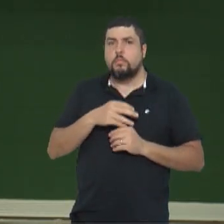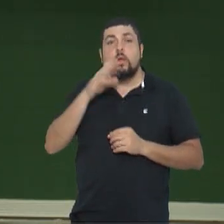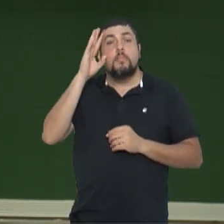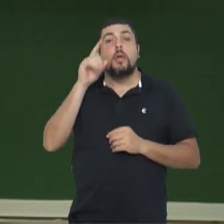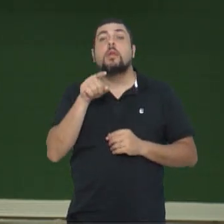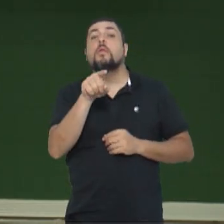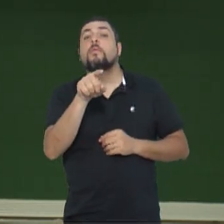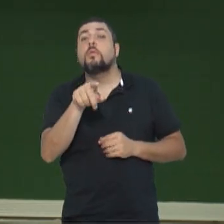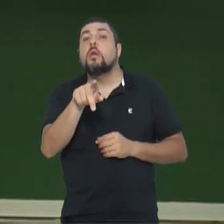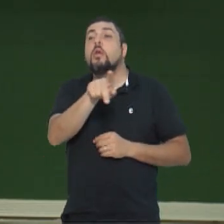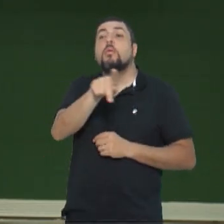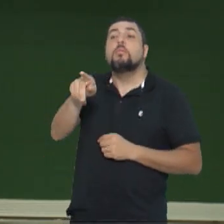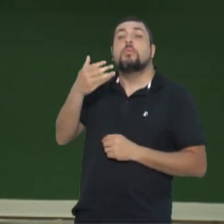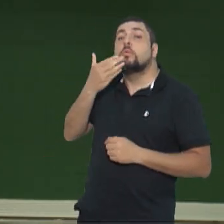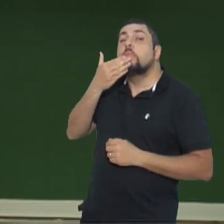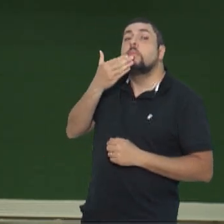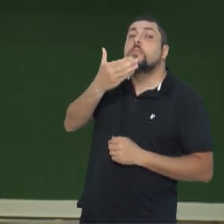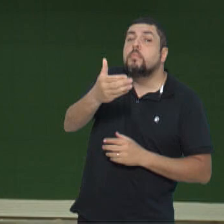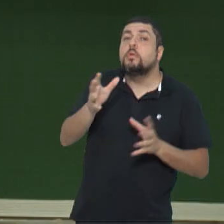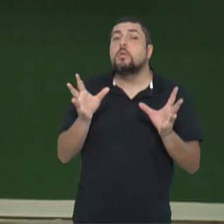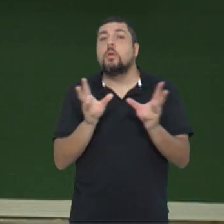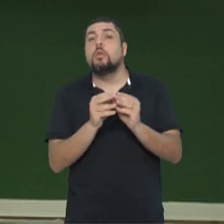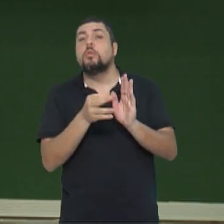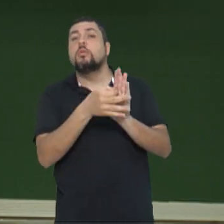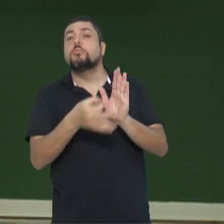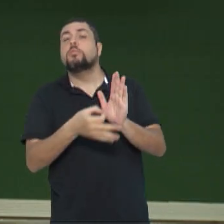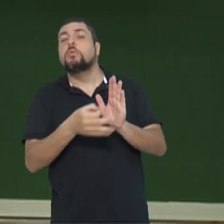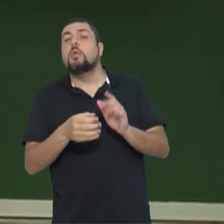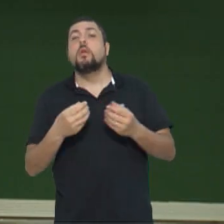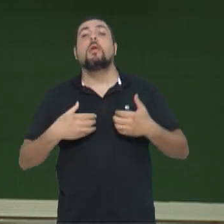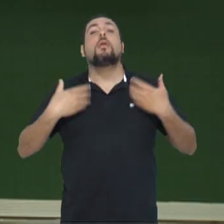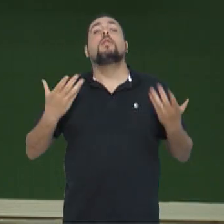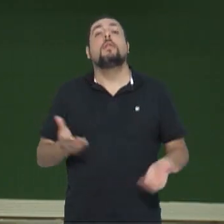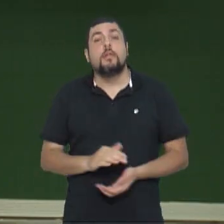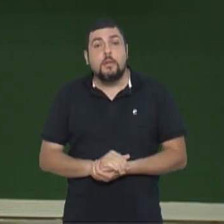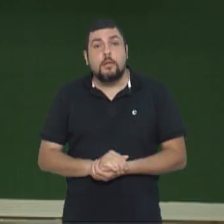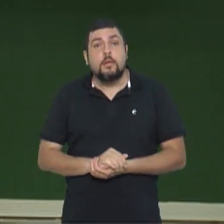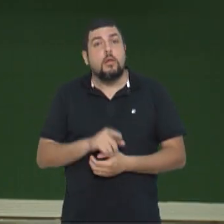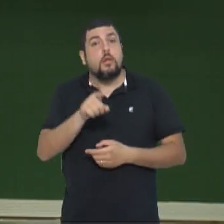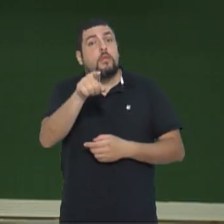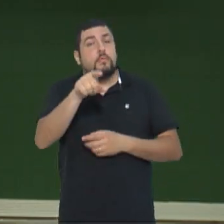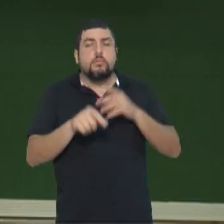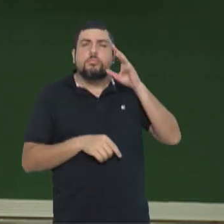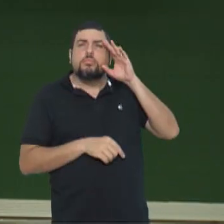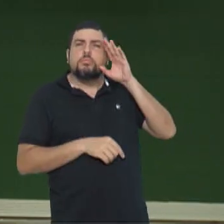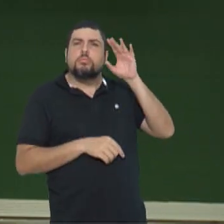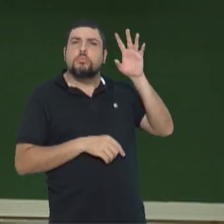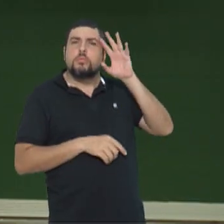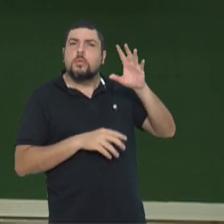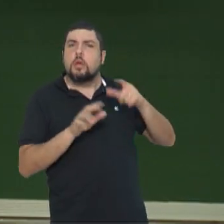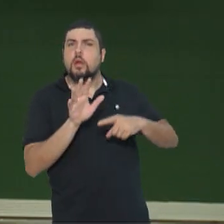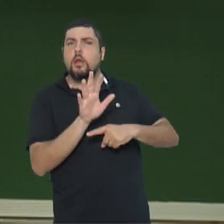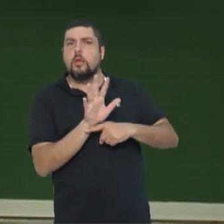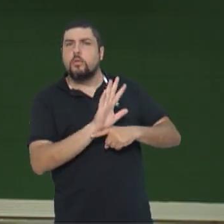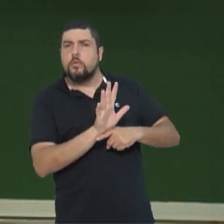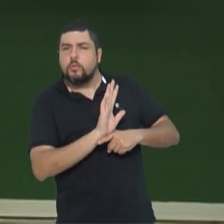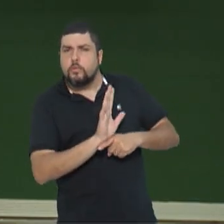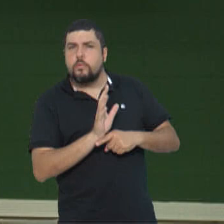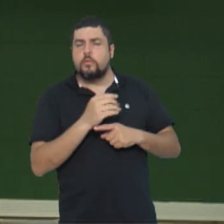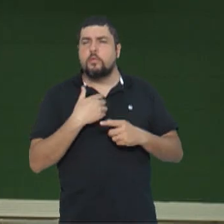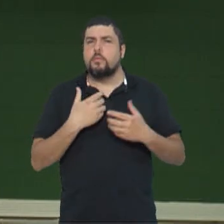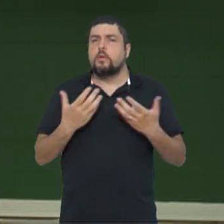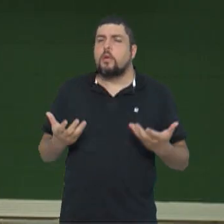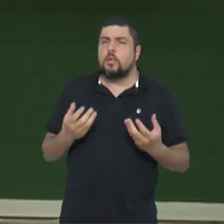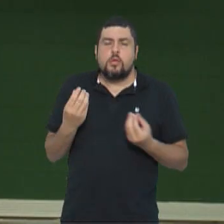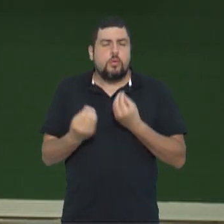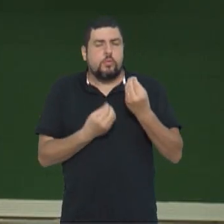agora? Né? Então aí você pode pensar um filme, um livro, algo nesse sentido. Vamos pensar hipoteticamente, e aí vamos pensar como